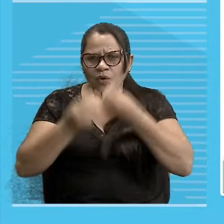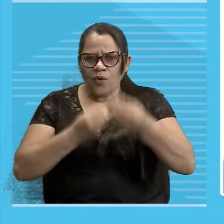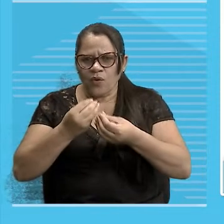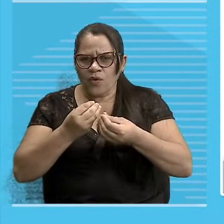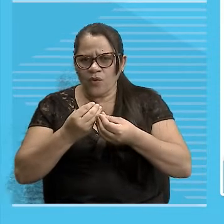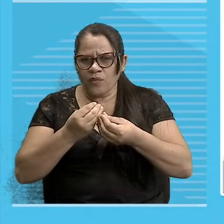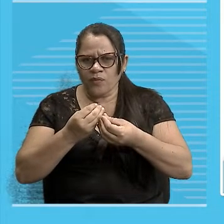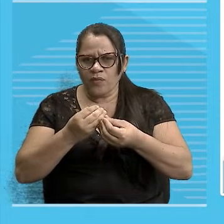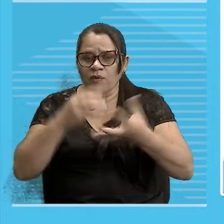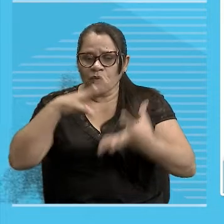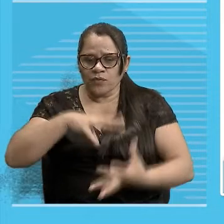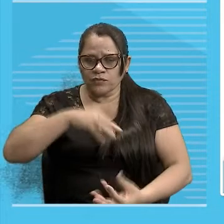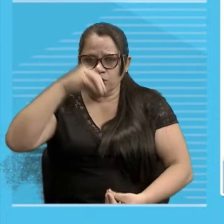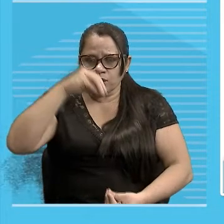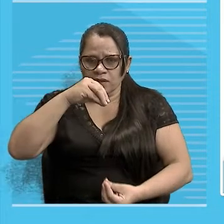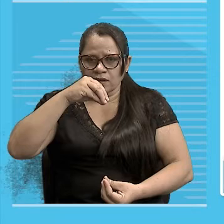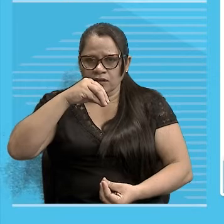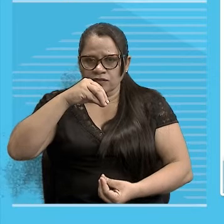É